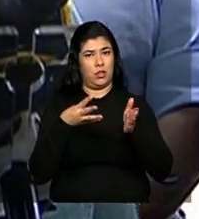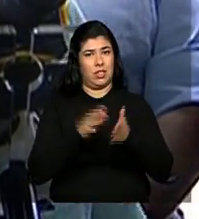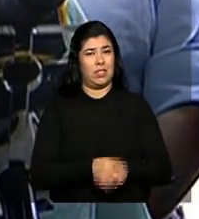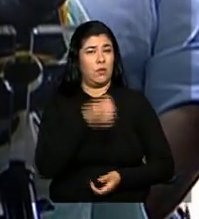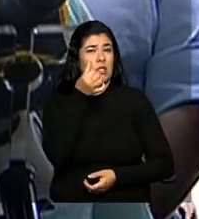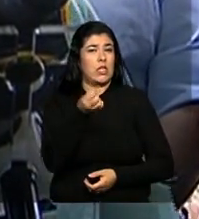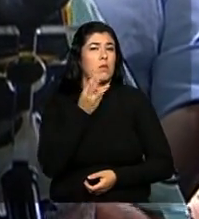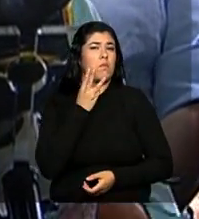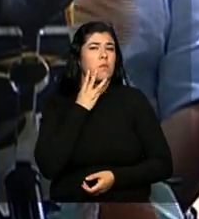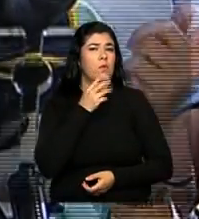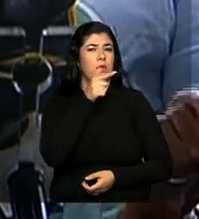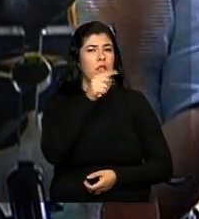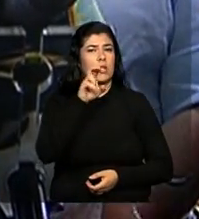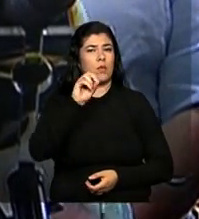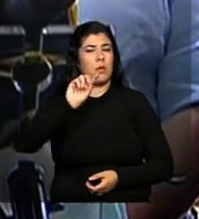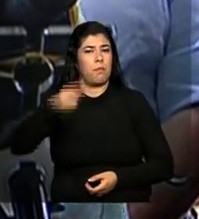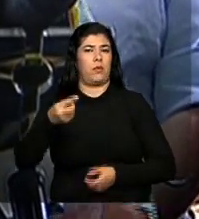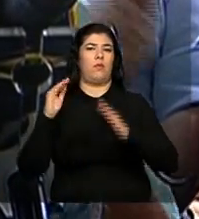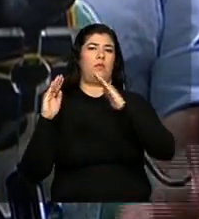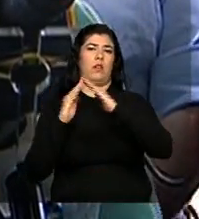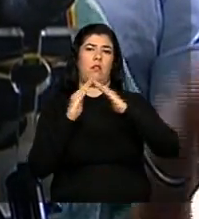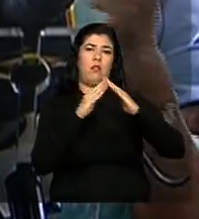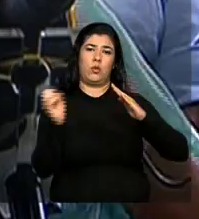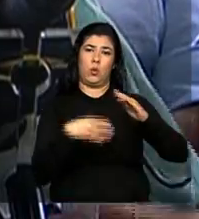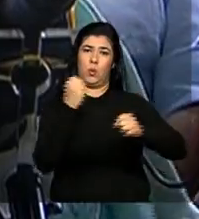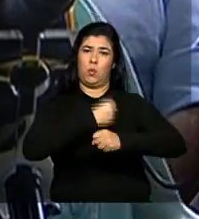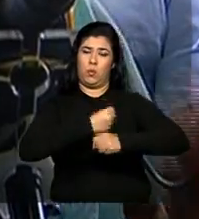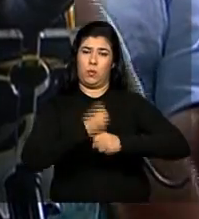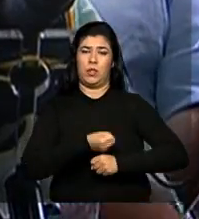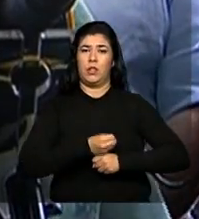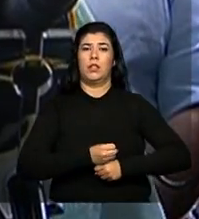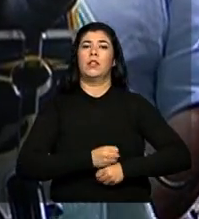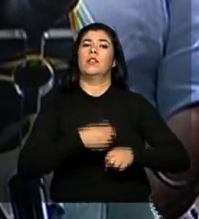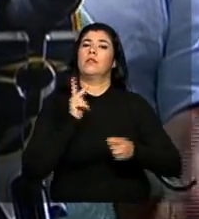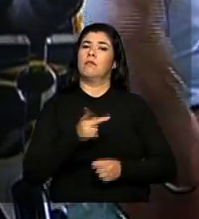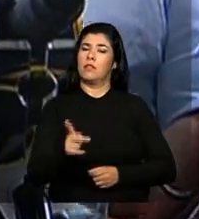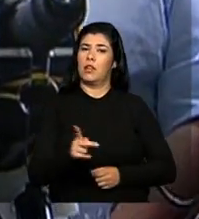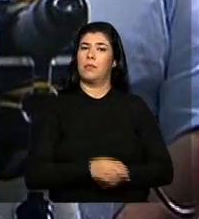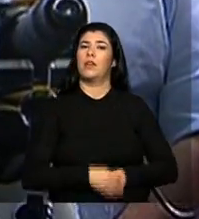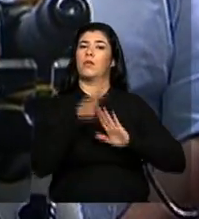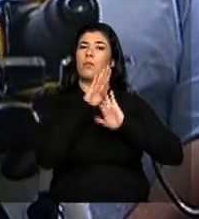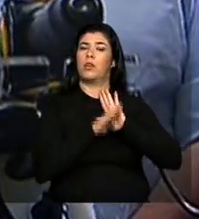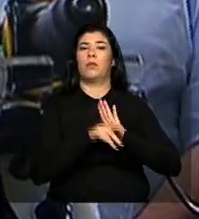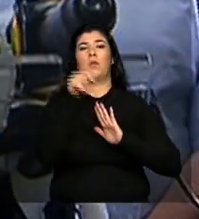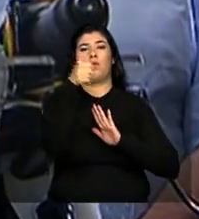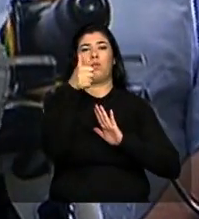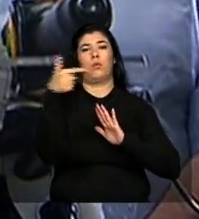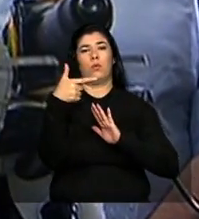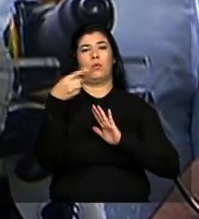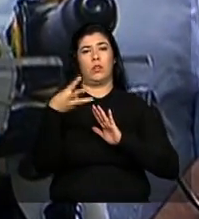6.750.000 moradias. Em cada um dos programas, nós viemos melhorando a qualidade dele,